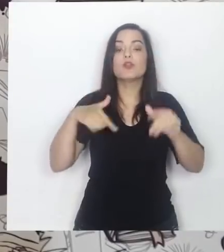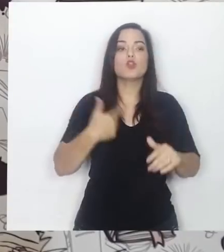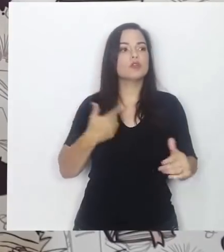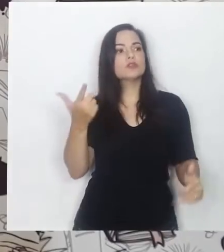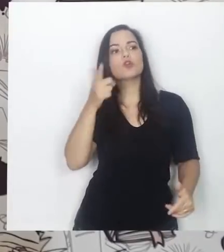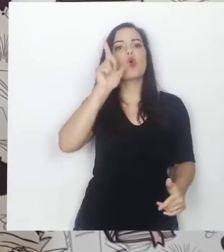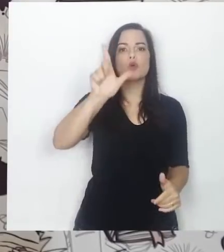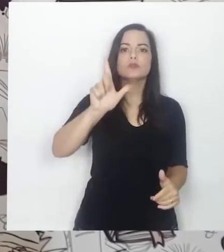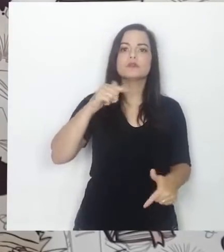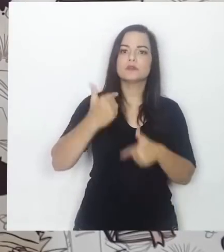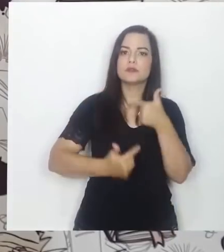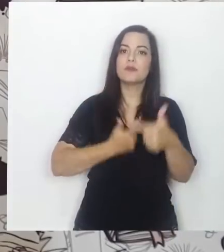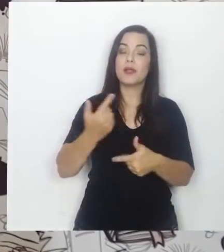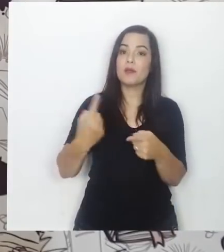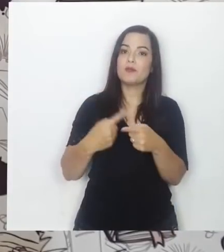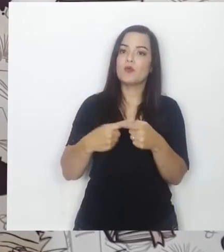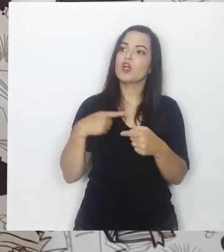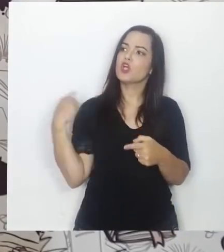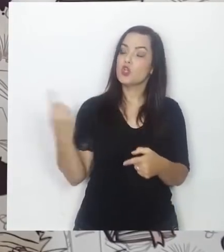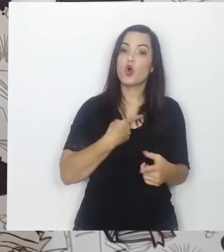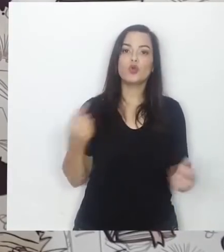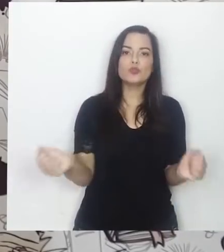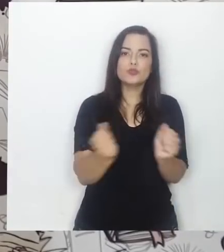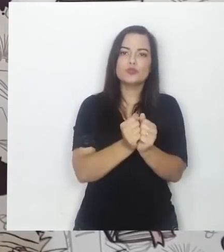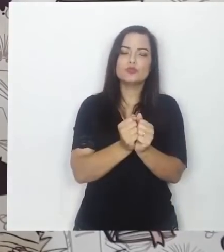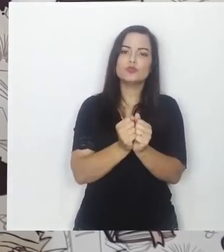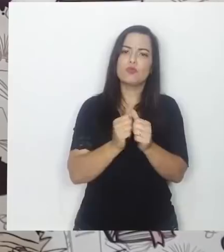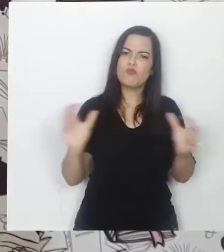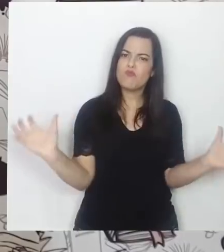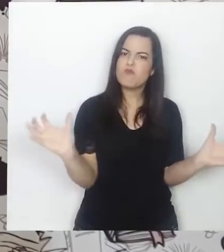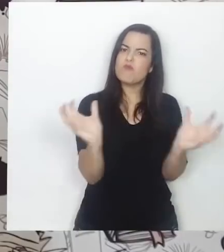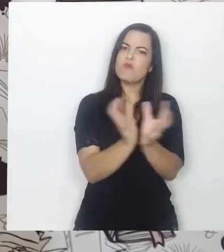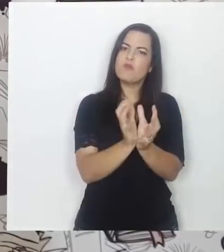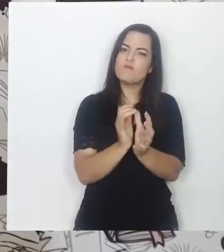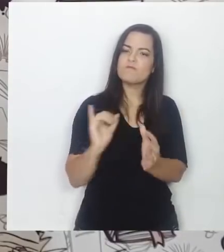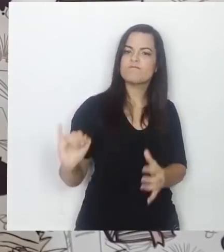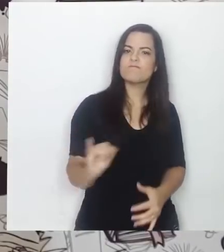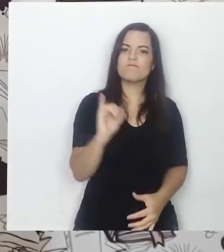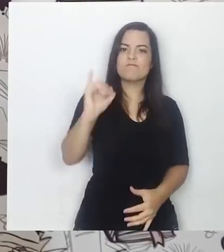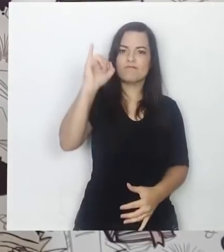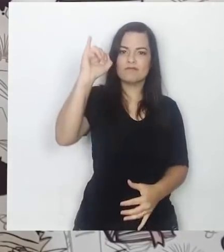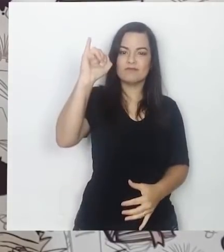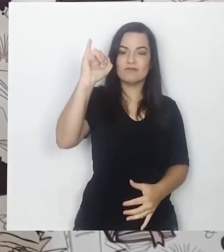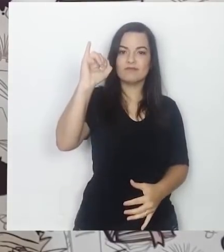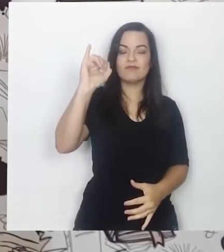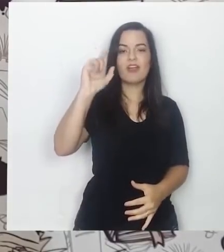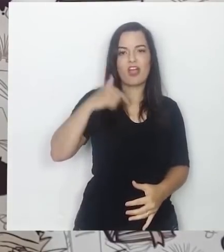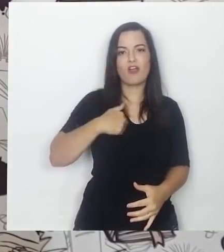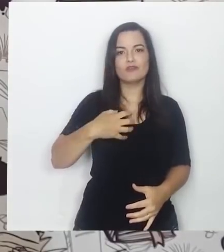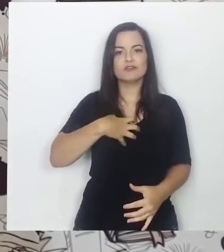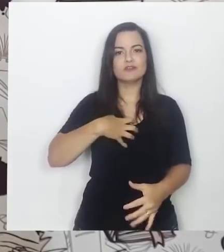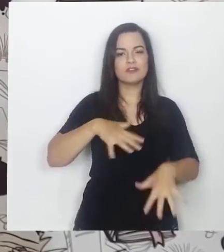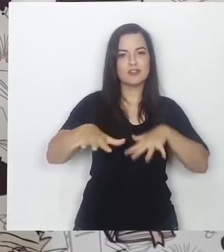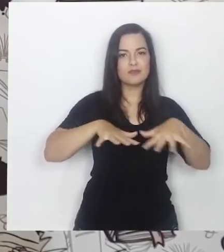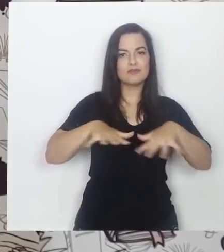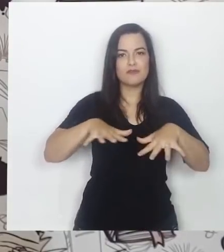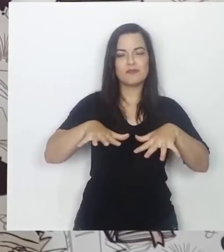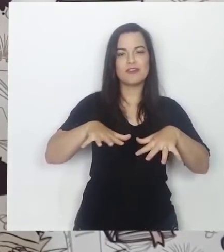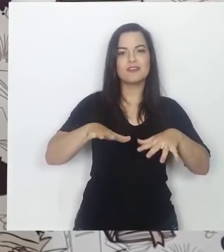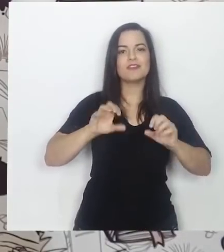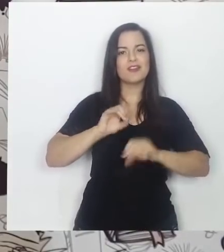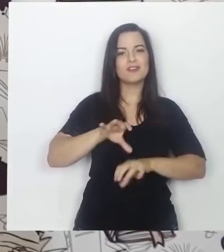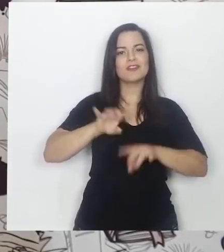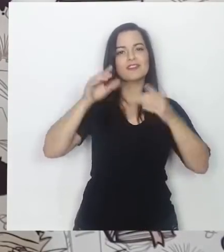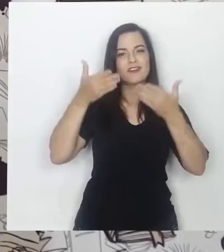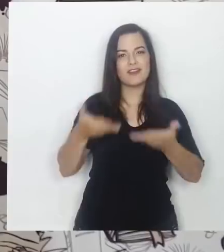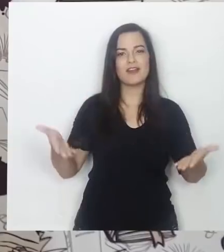eu acho que isso é o que move a educação. Então, muito obrigada por todo o auxílio, pelo reconhecimento com relação ao